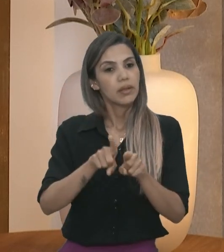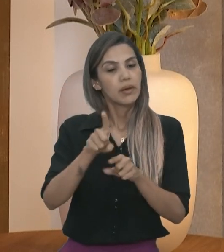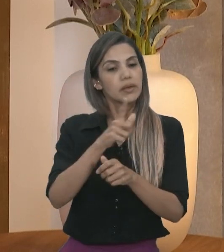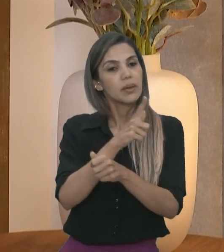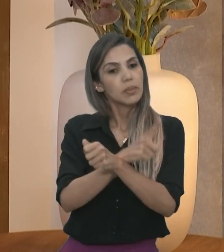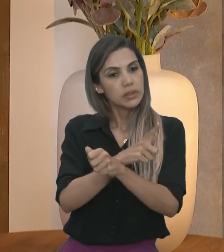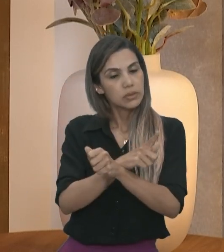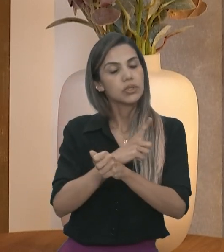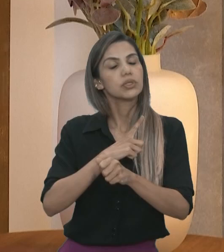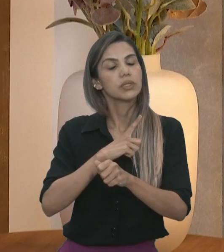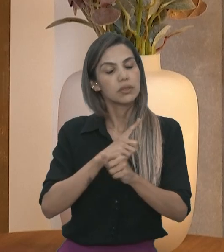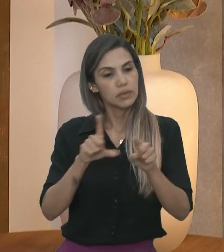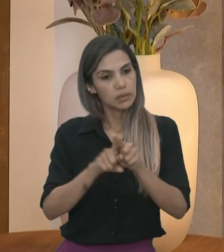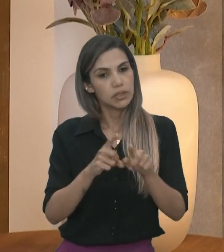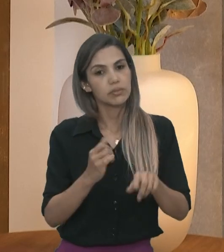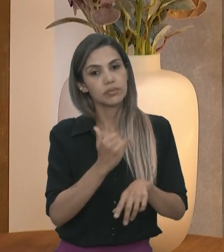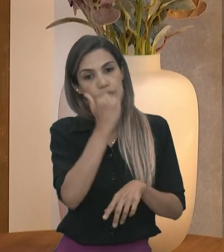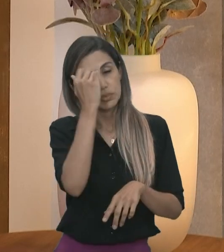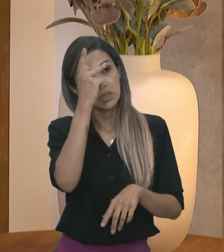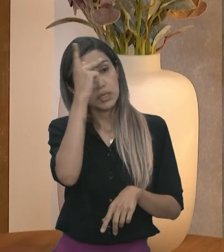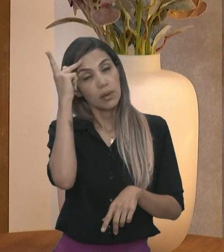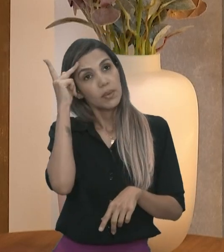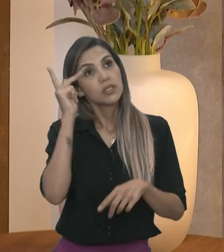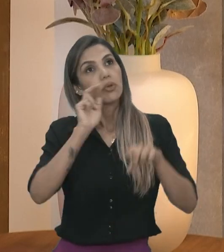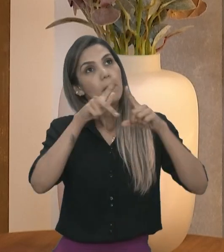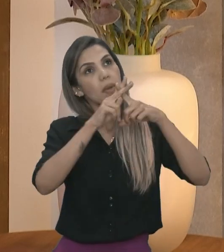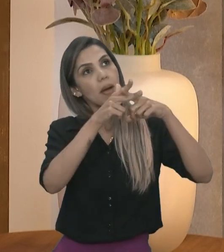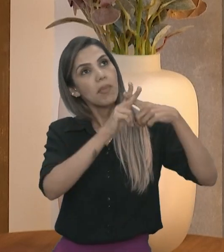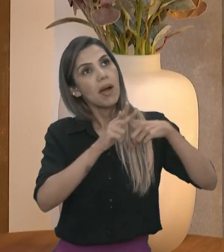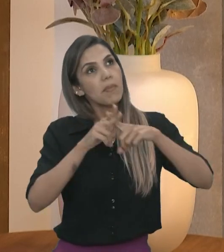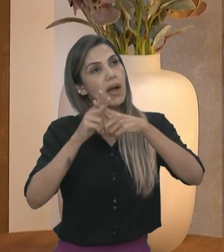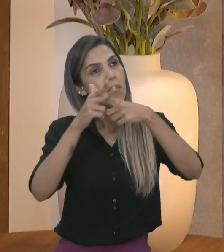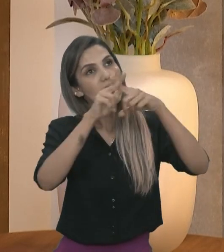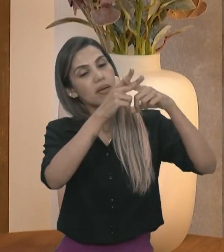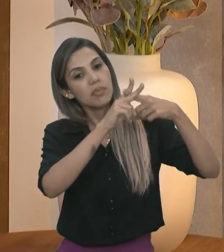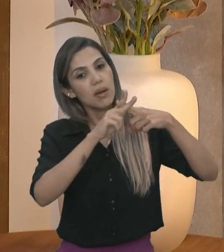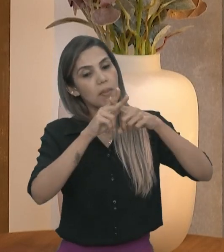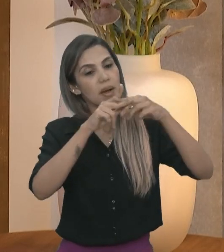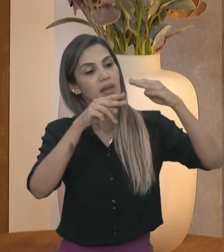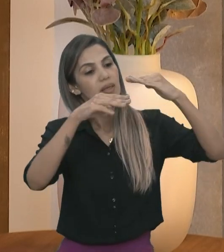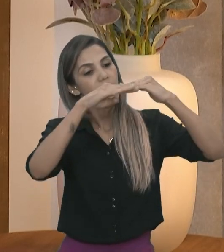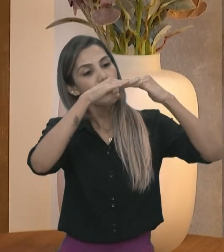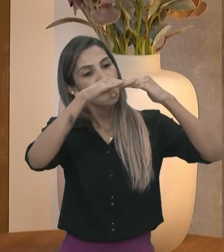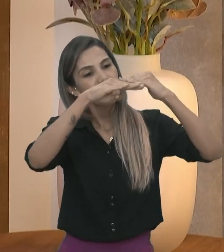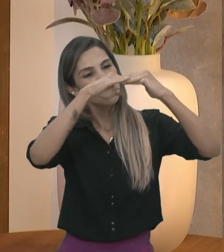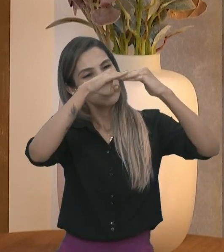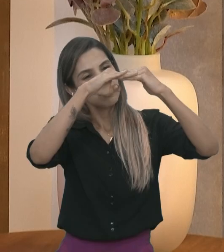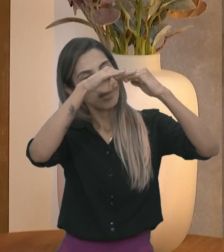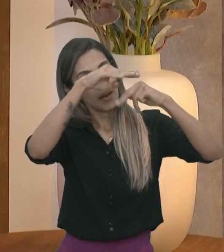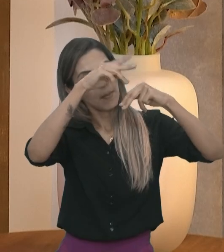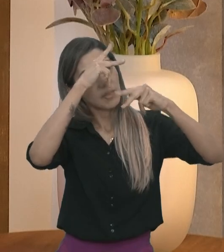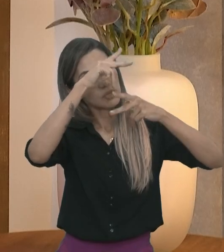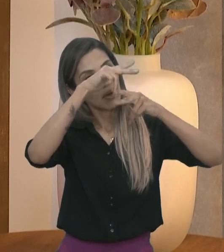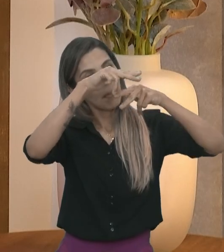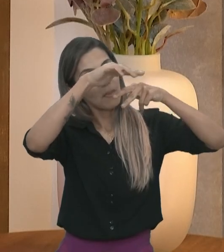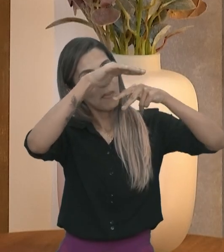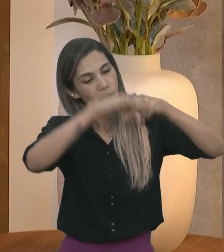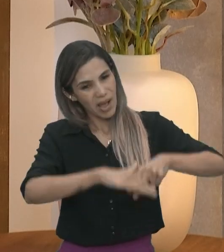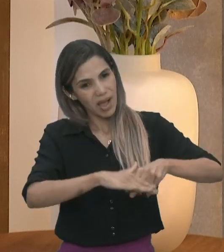qual um colaborador estava realizando a manutenção na calha. Essa marquise ela desabou, ele ficou 10